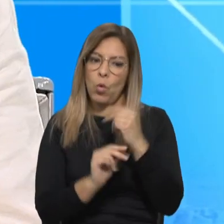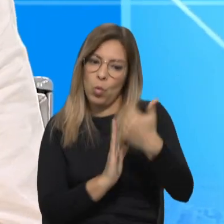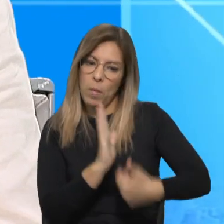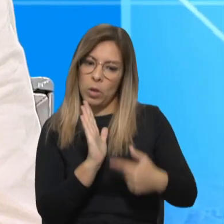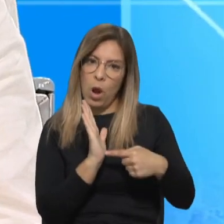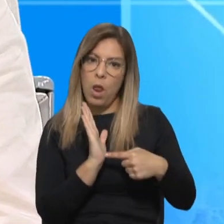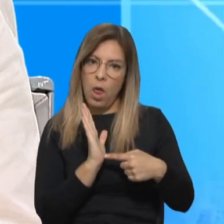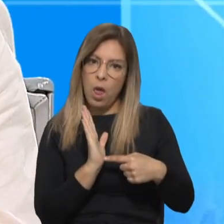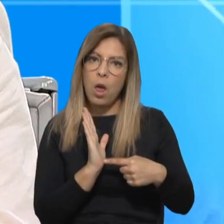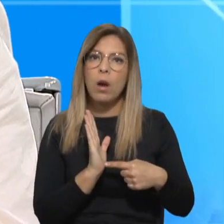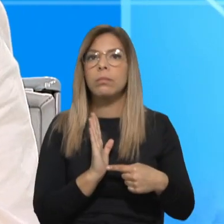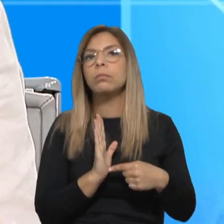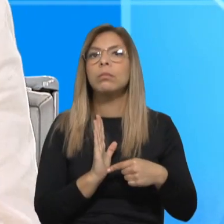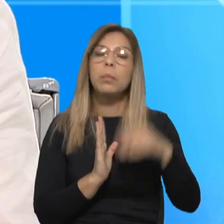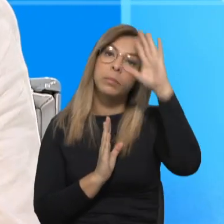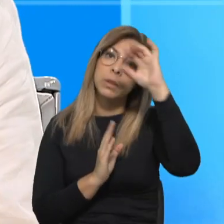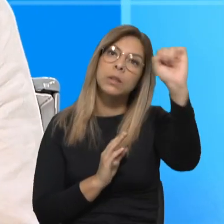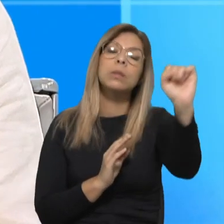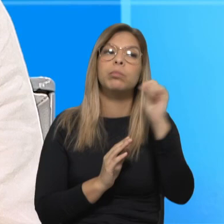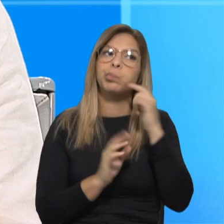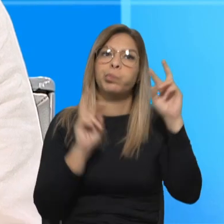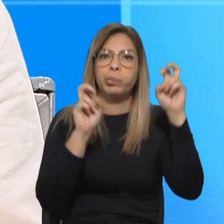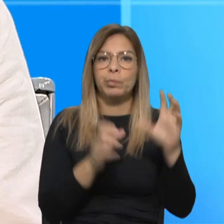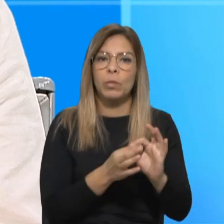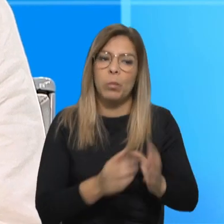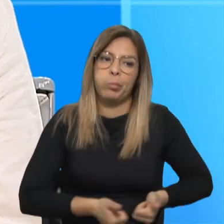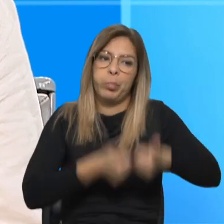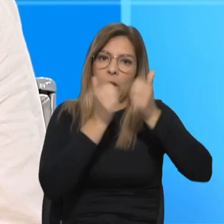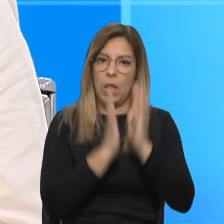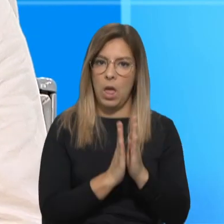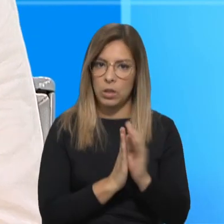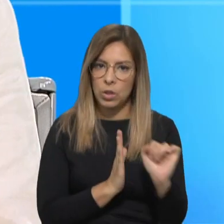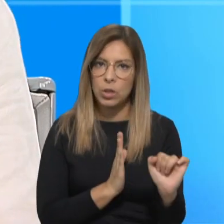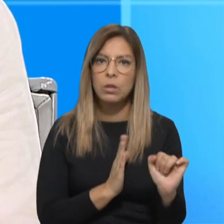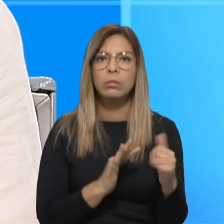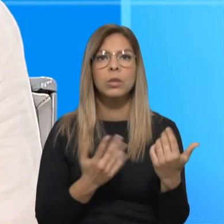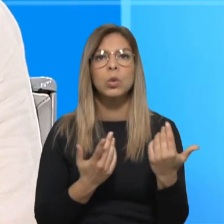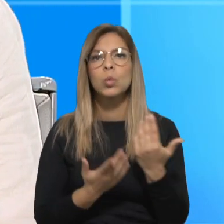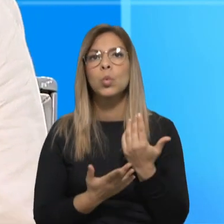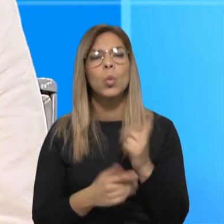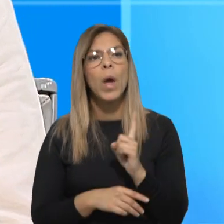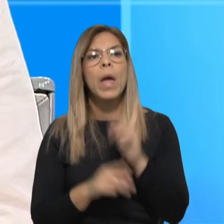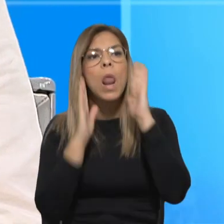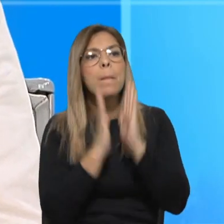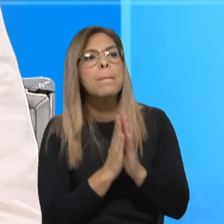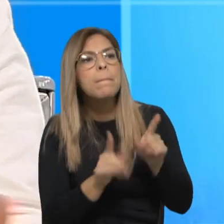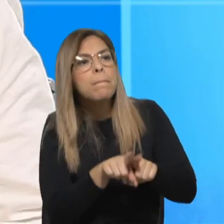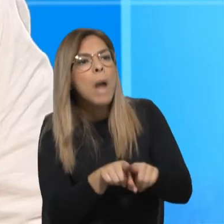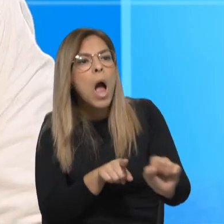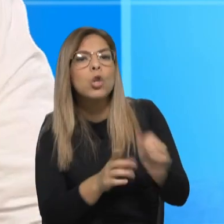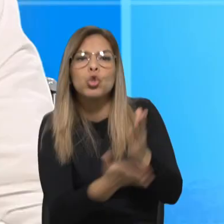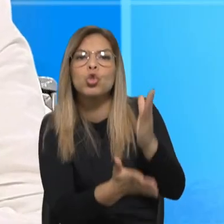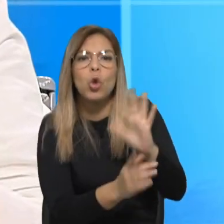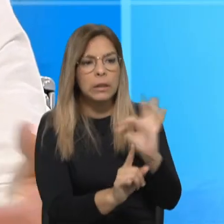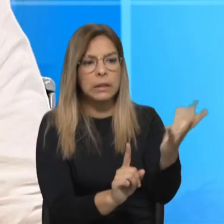que é um documento de alguma forma de magistério da Igreja, também é de uma instituição da Igreja, por isso não é só até para as irmãs, mas isto é uma proposta